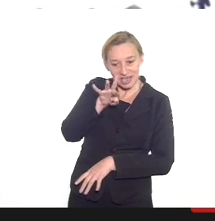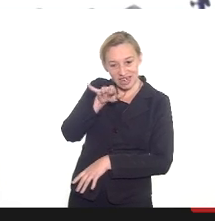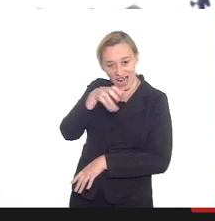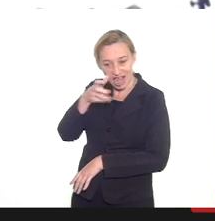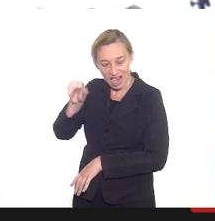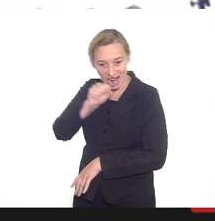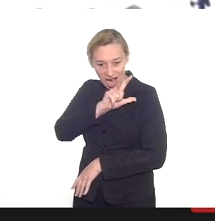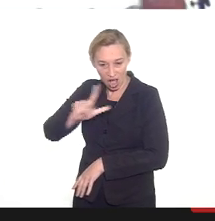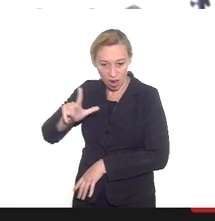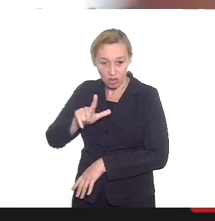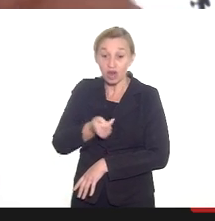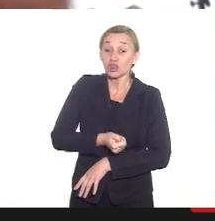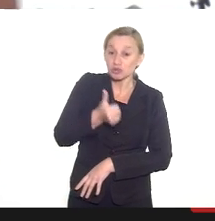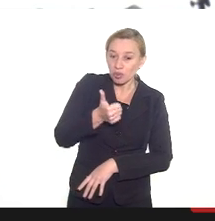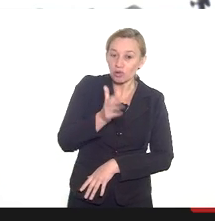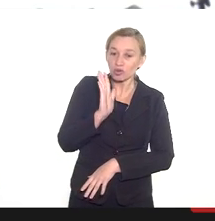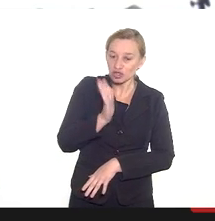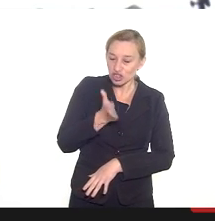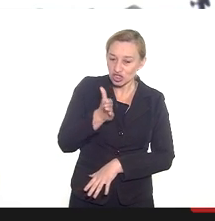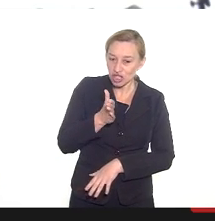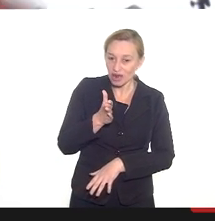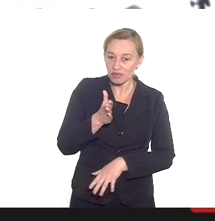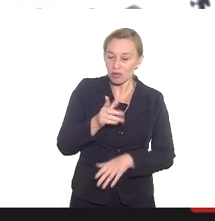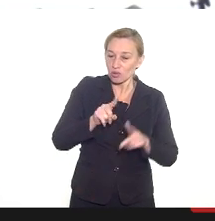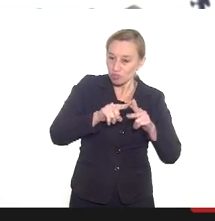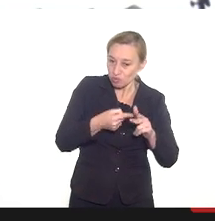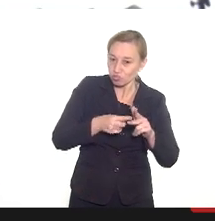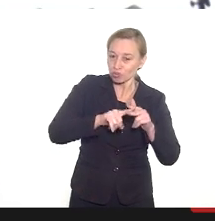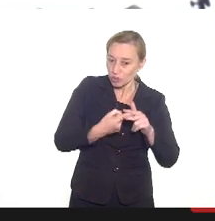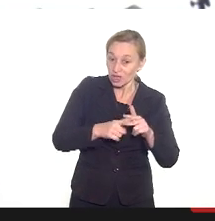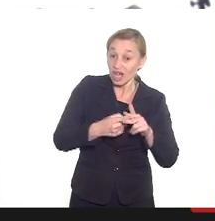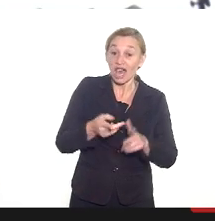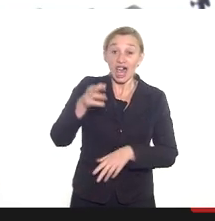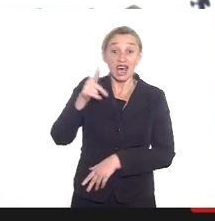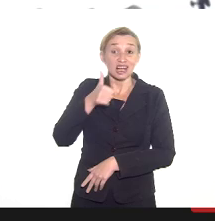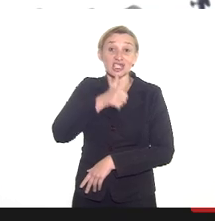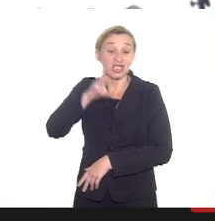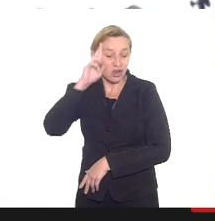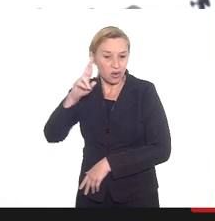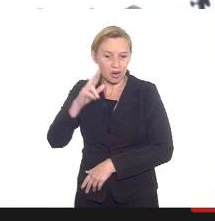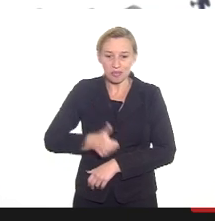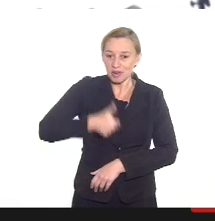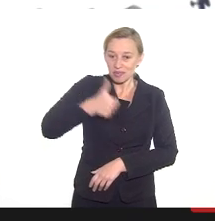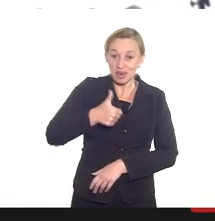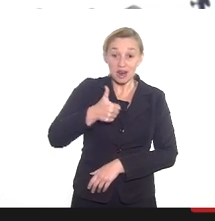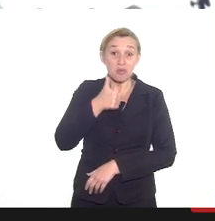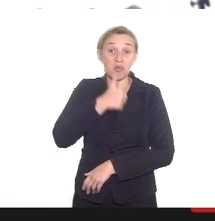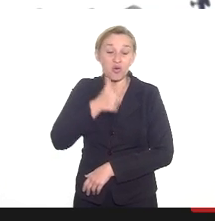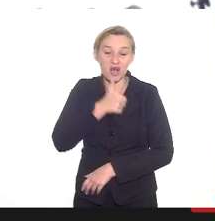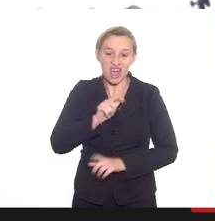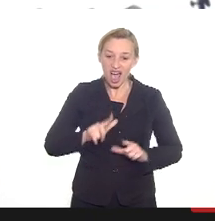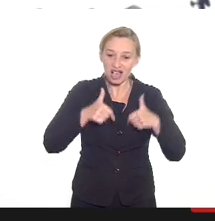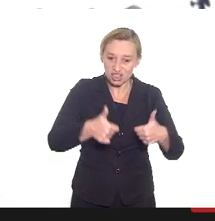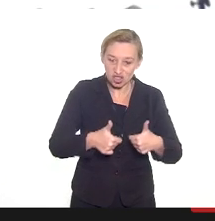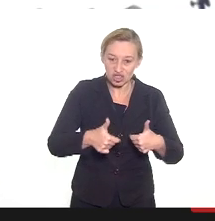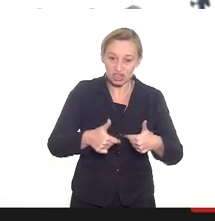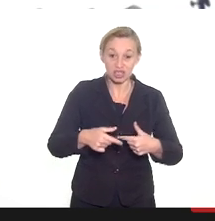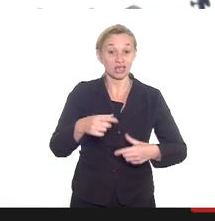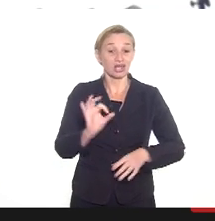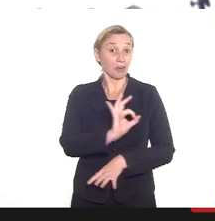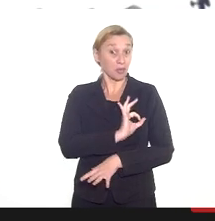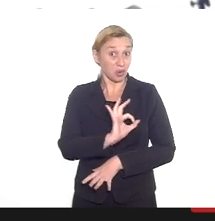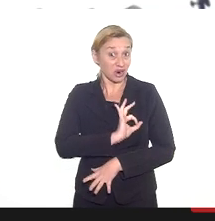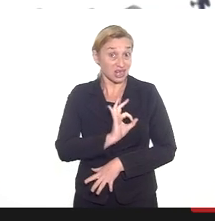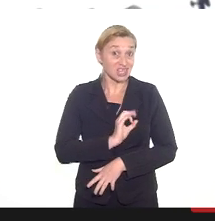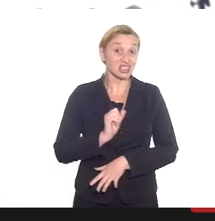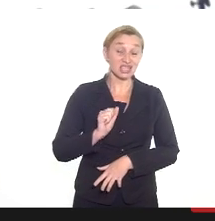poucos, já foi sendo desconstruída, porque a senhora, como a primeira mulher a chefiar, não é isso? A Polícia